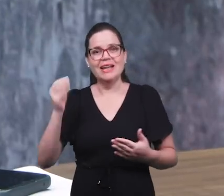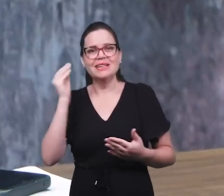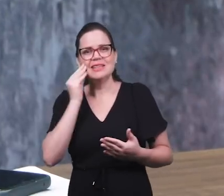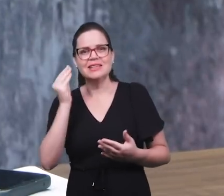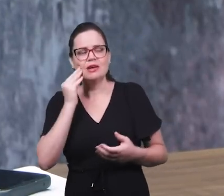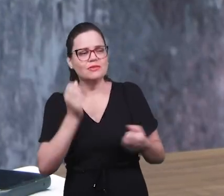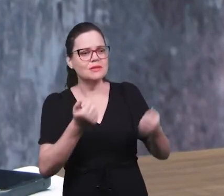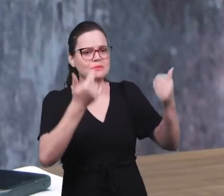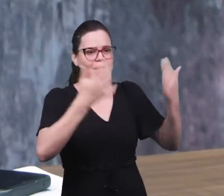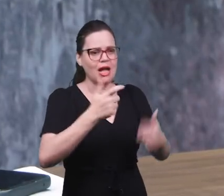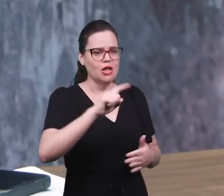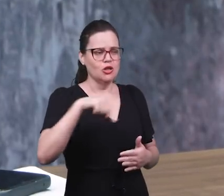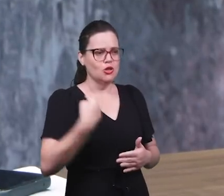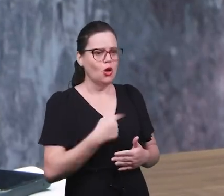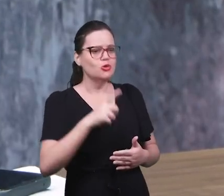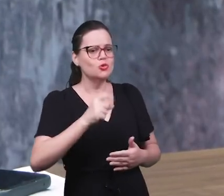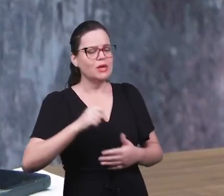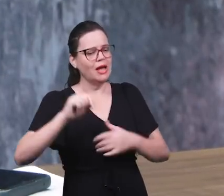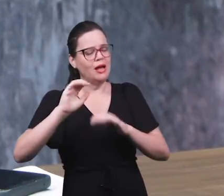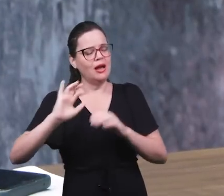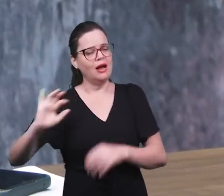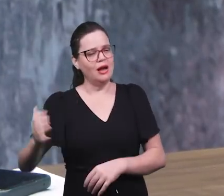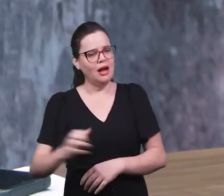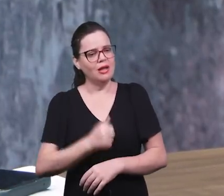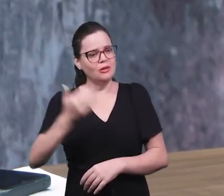Havia algumas doutrinas cristãs que eram